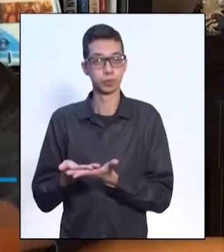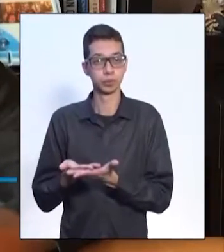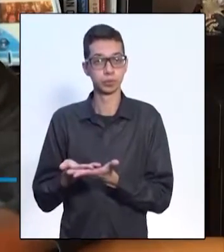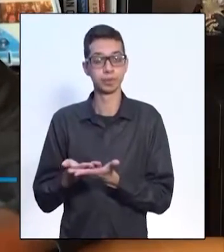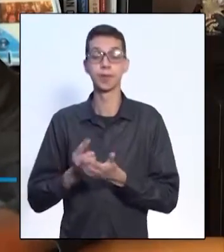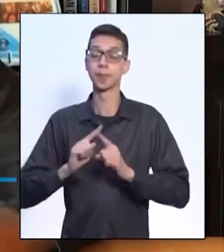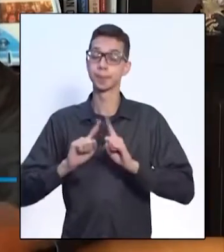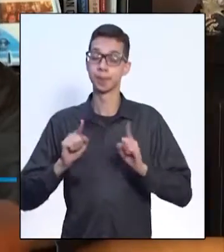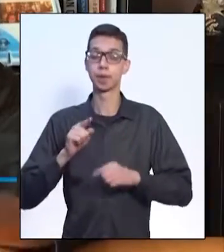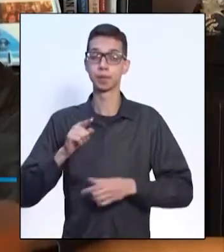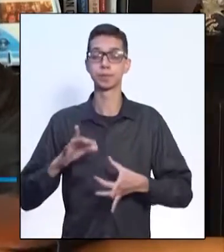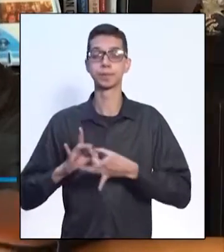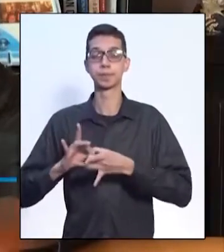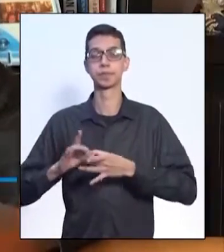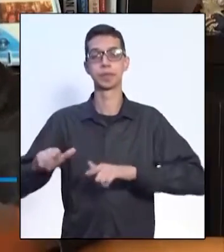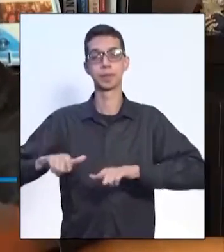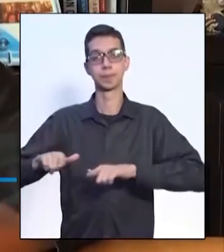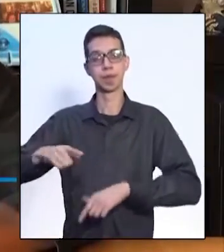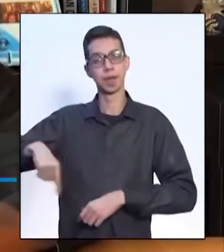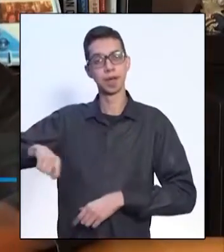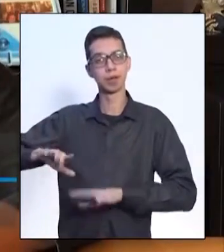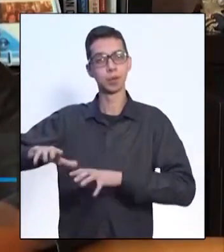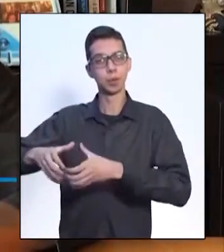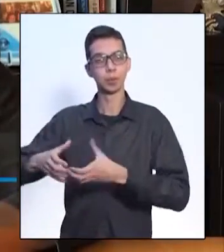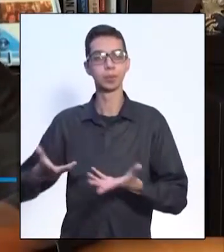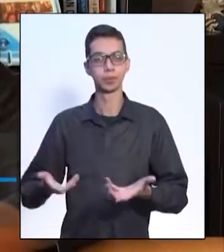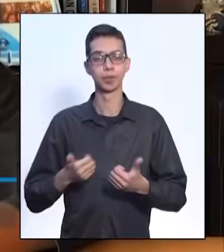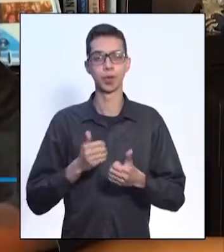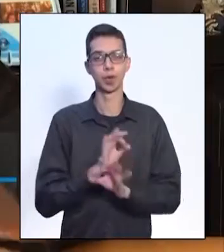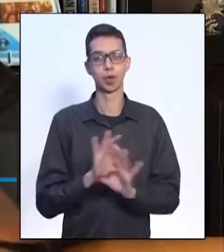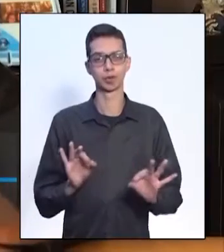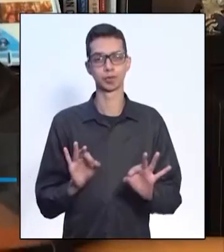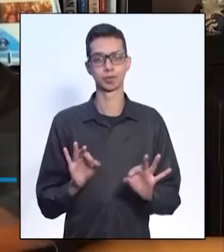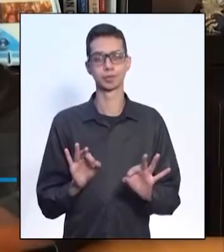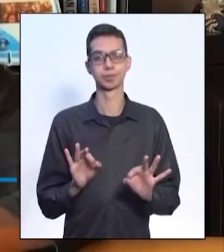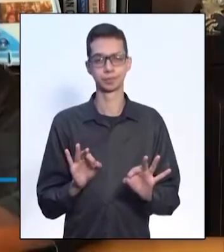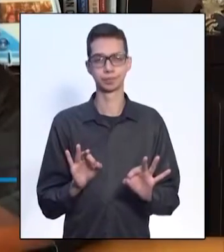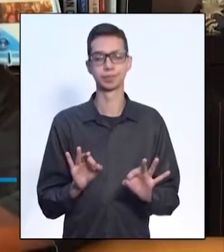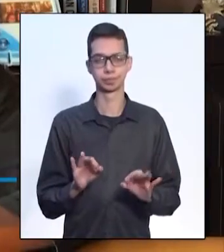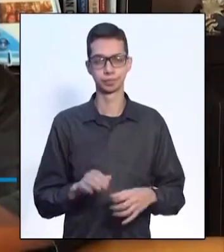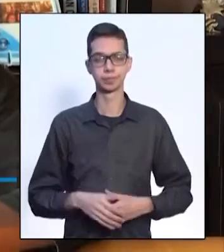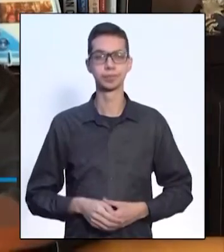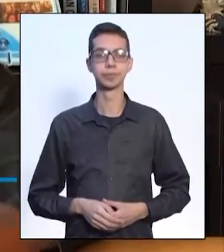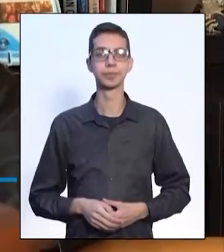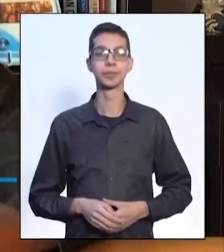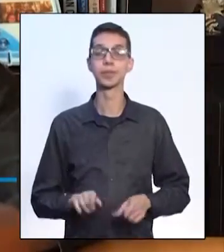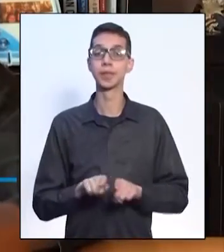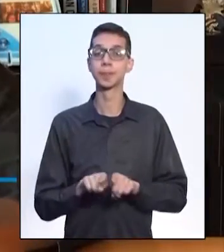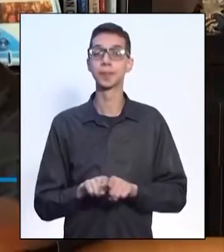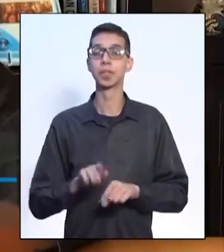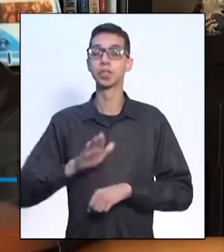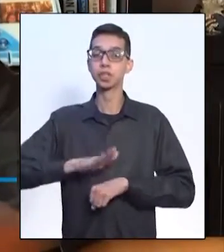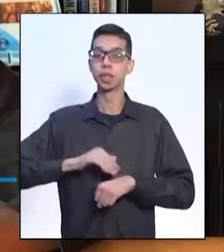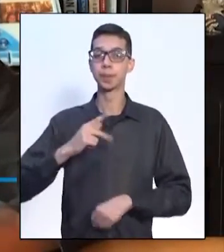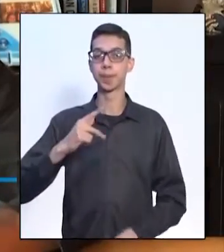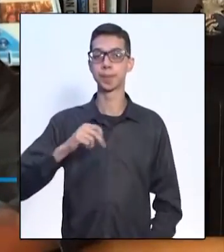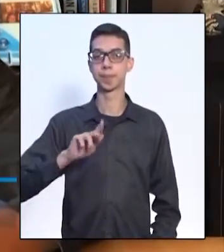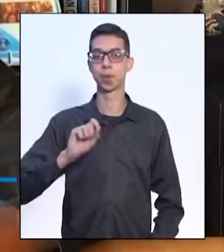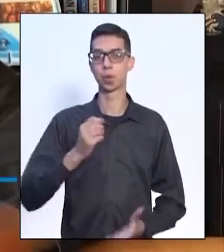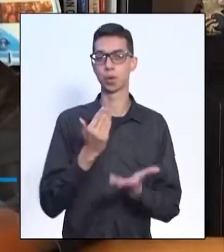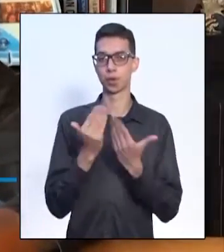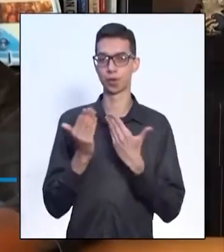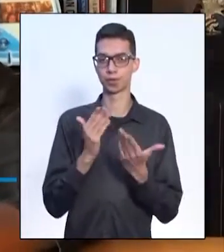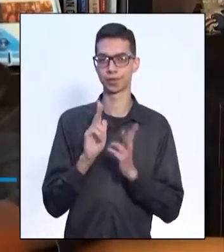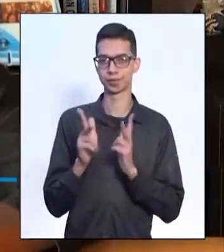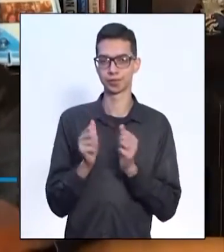realizados por ela já é meio caminho andado para exercitarem seu protagonismo. E sobre isso nós chamamos o Paulo para conversar com a gente.